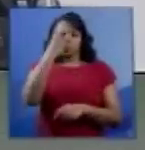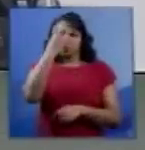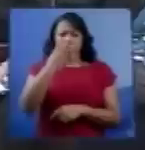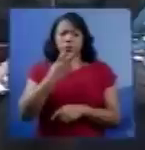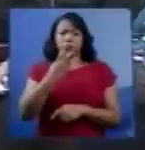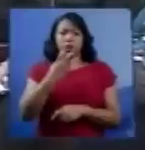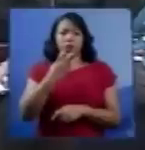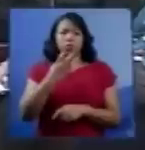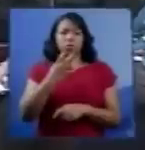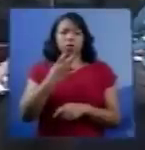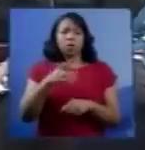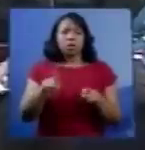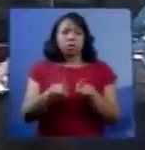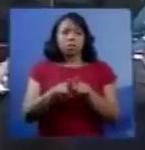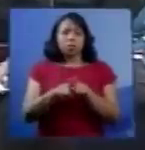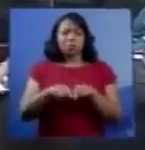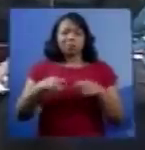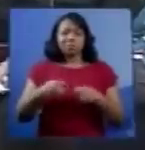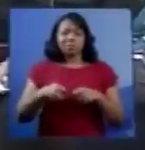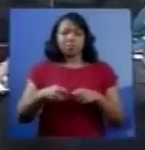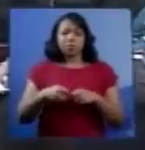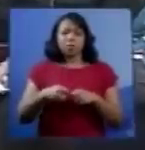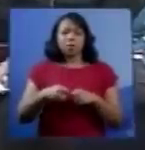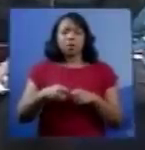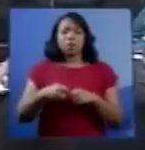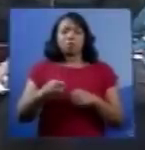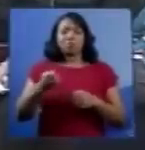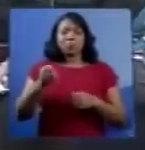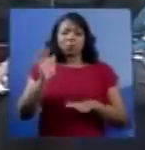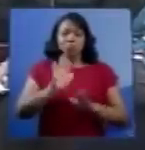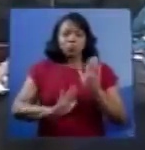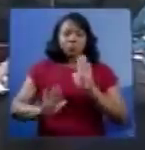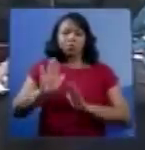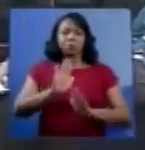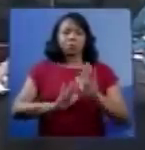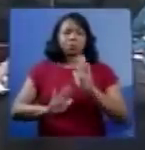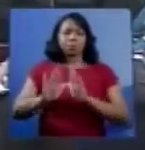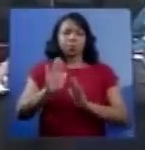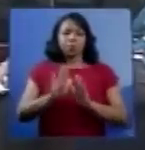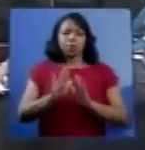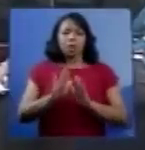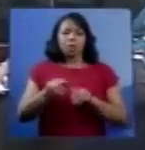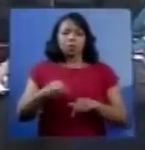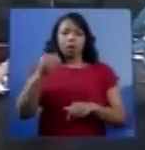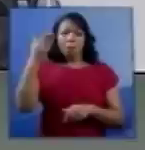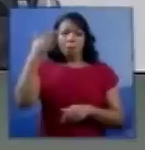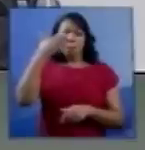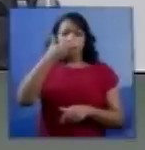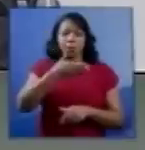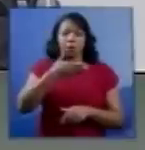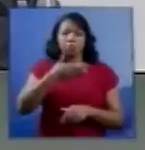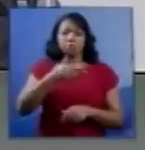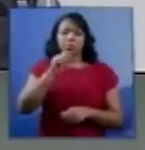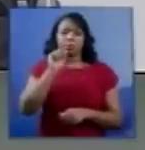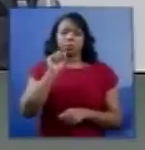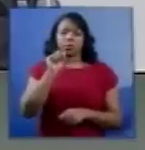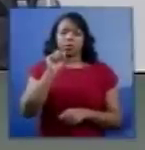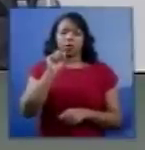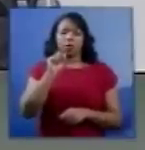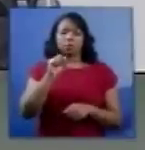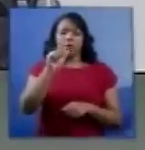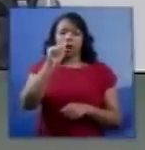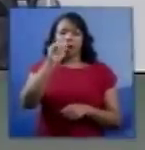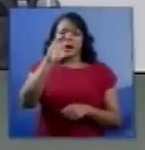eh a necessária cautela permite inclusive esta prova somente esta ação